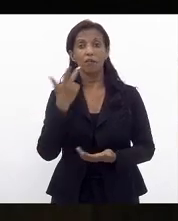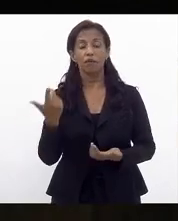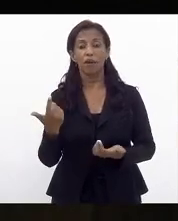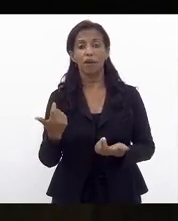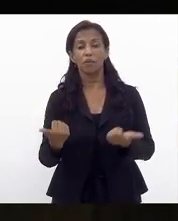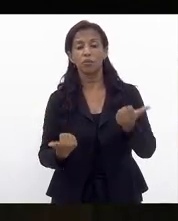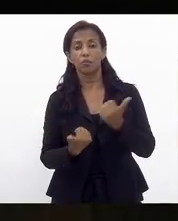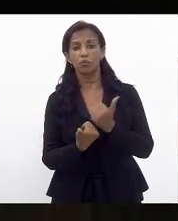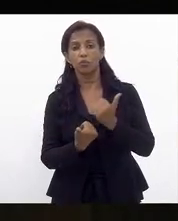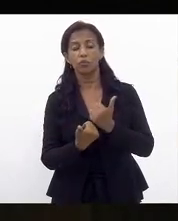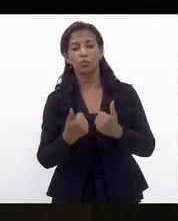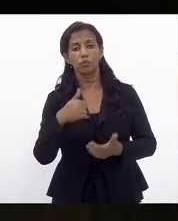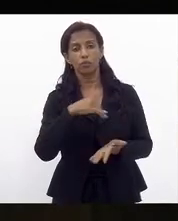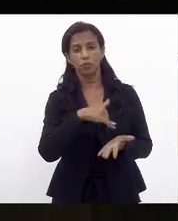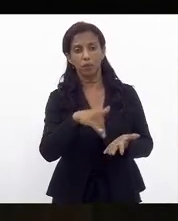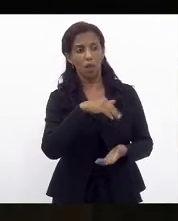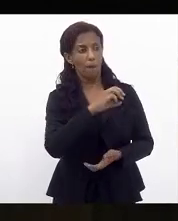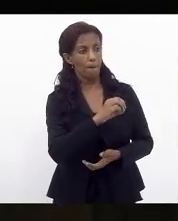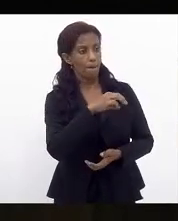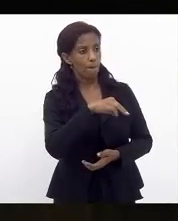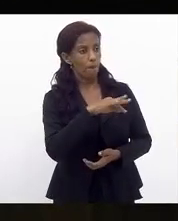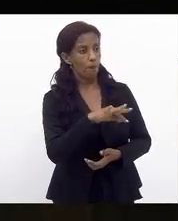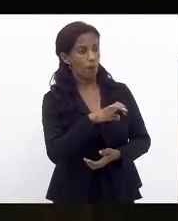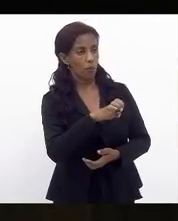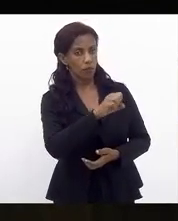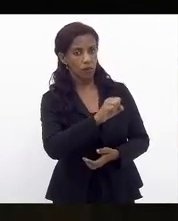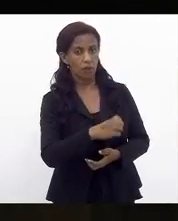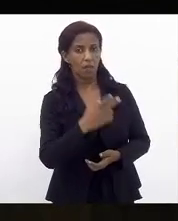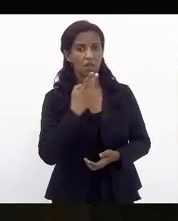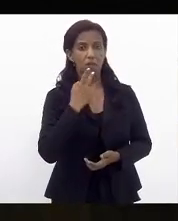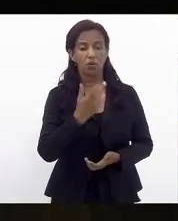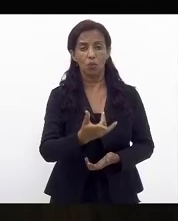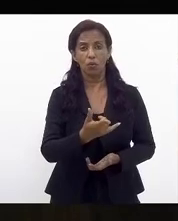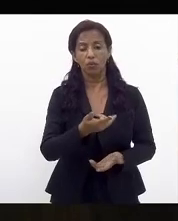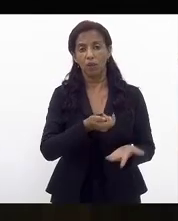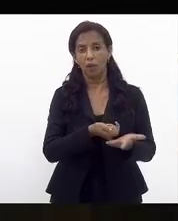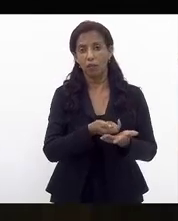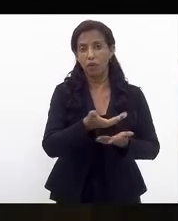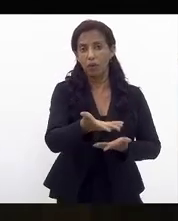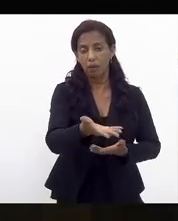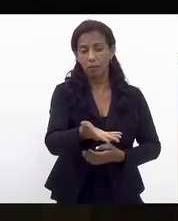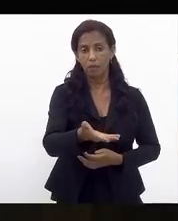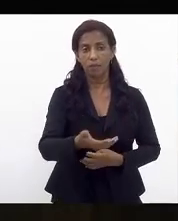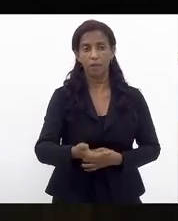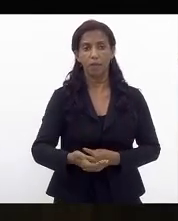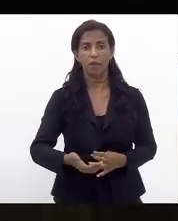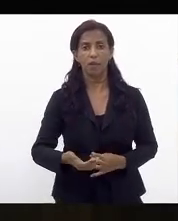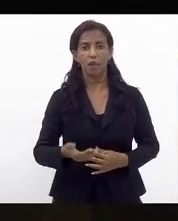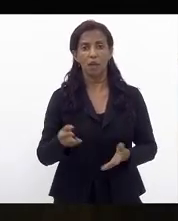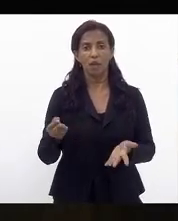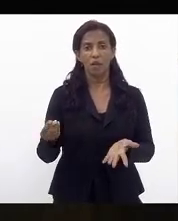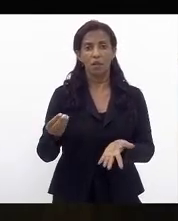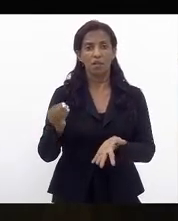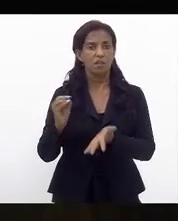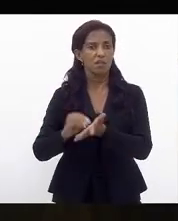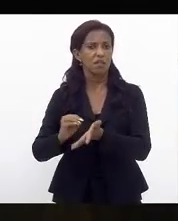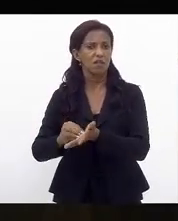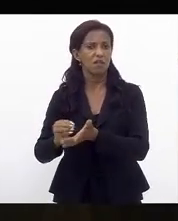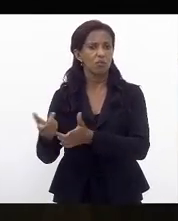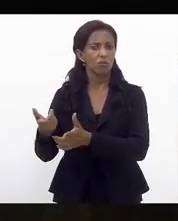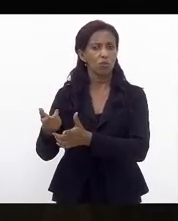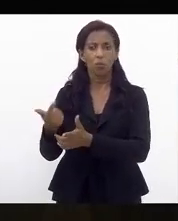subsecretário Montese quando ele diz que a pillow Oi cunhada é assim deve fim